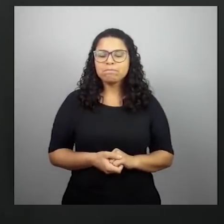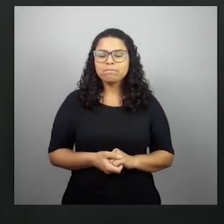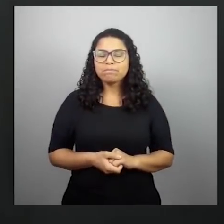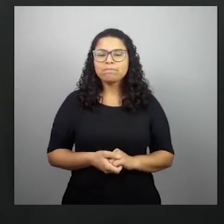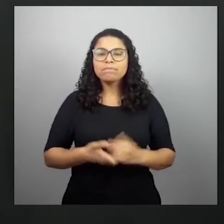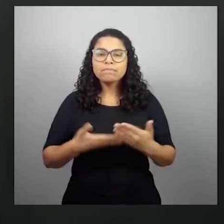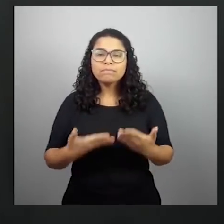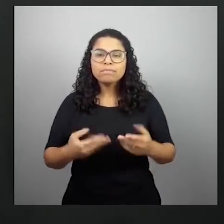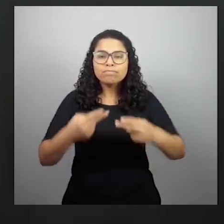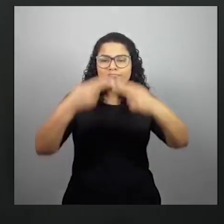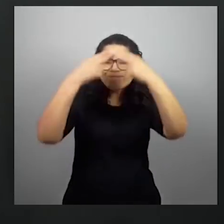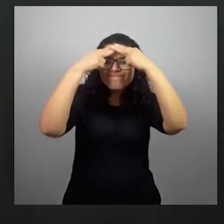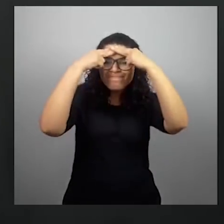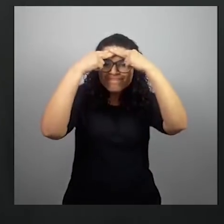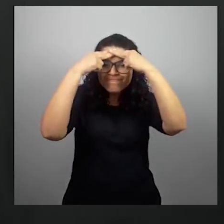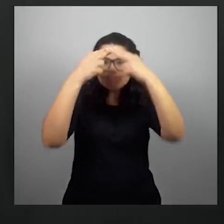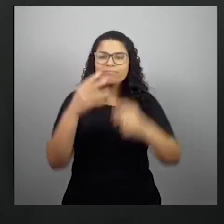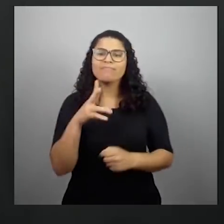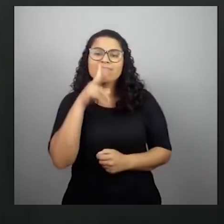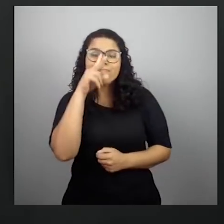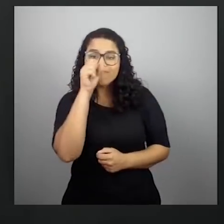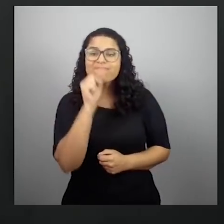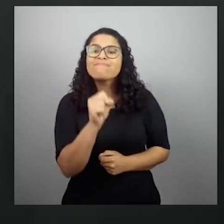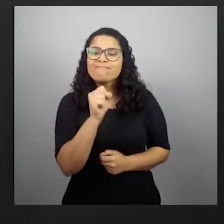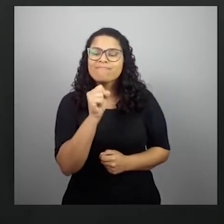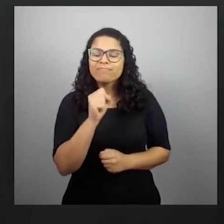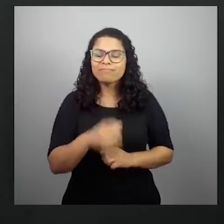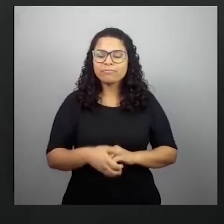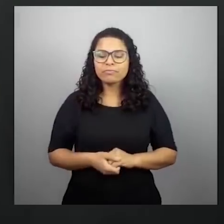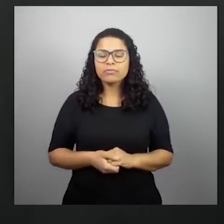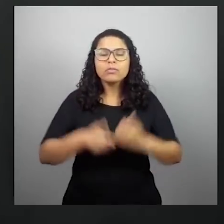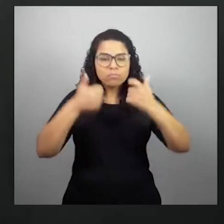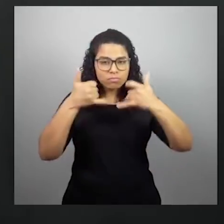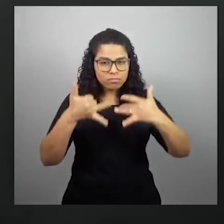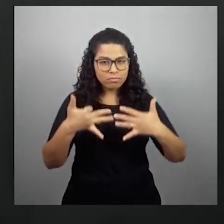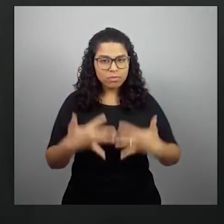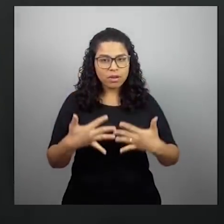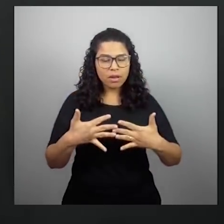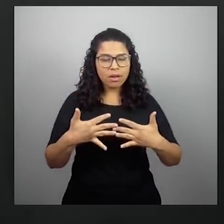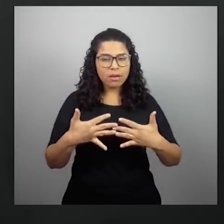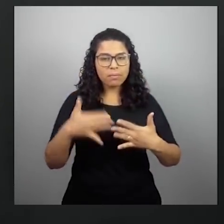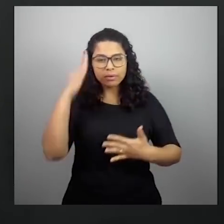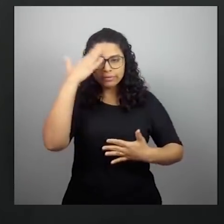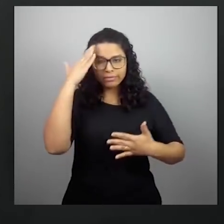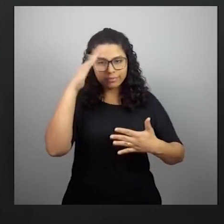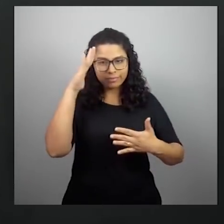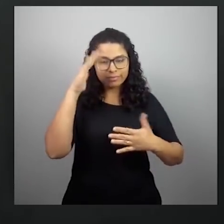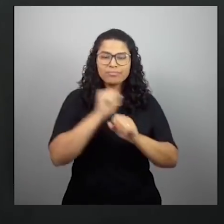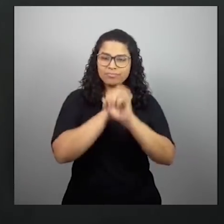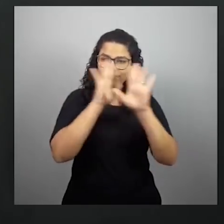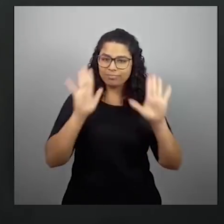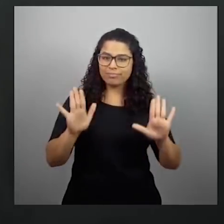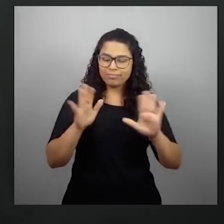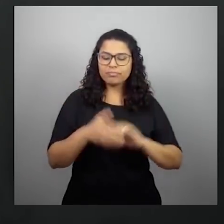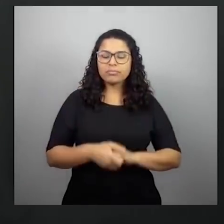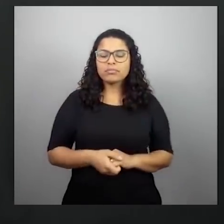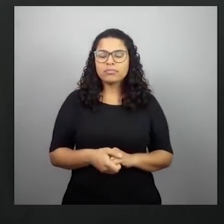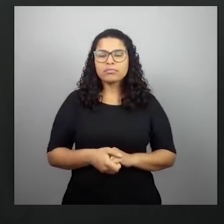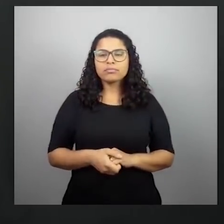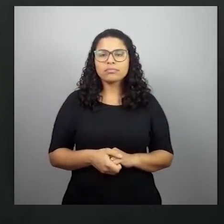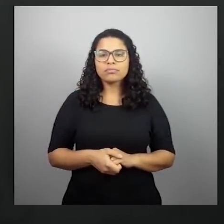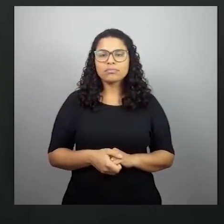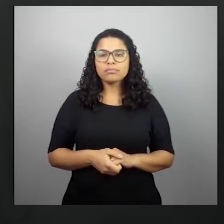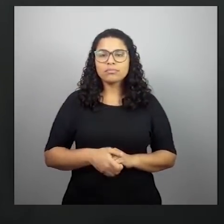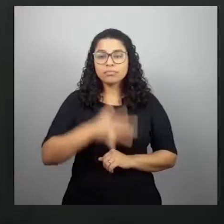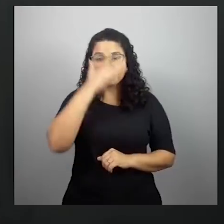E traumas muito fortes. Vou falar um pouquinho só para ficar um pouco mais claro, né? Eles eram retirados,